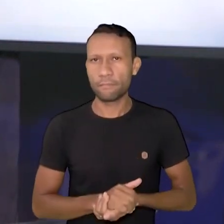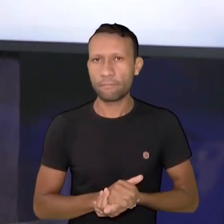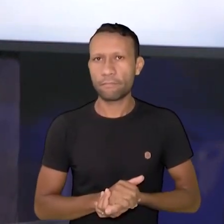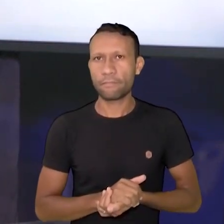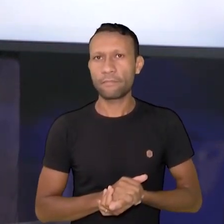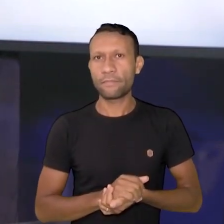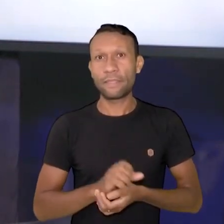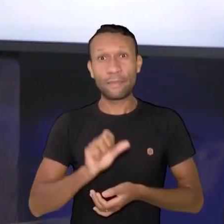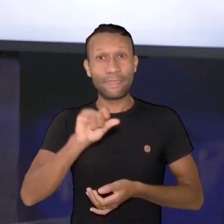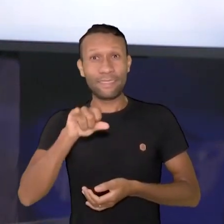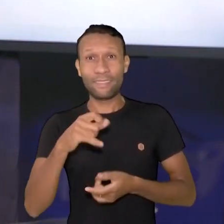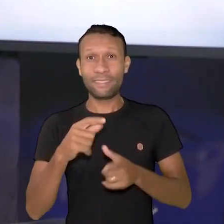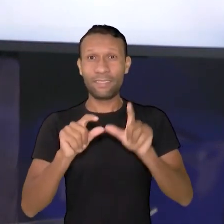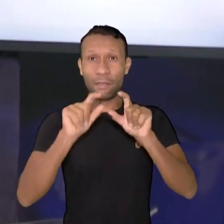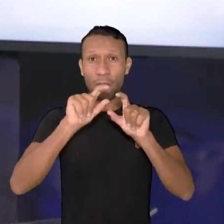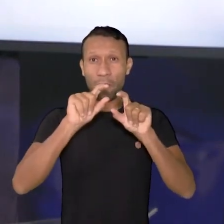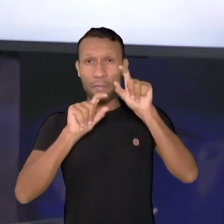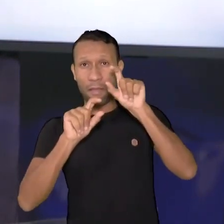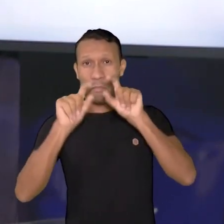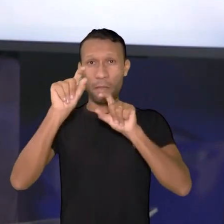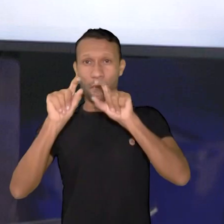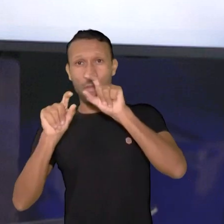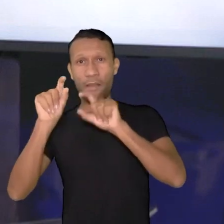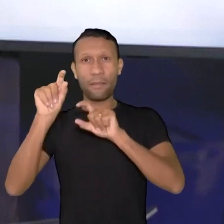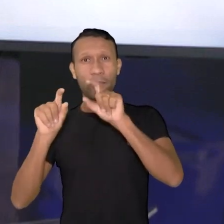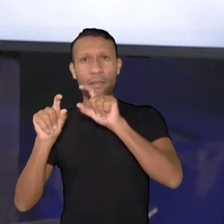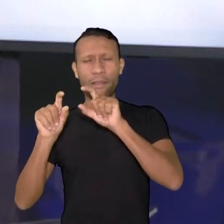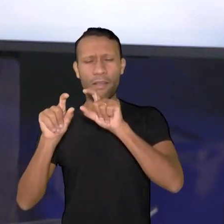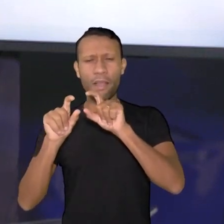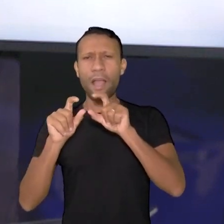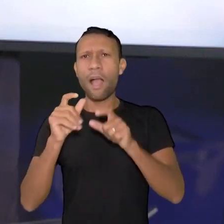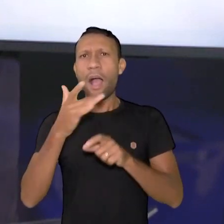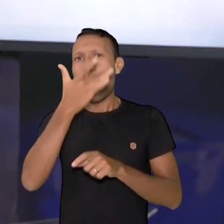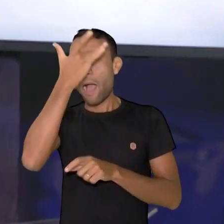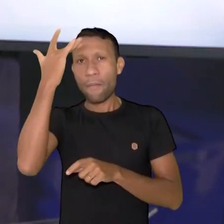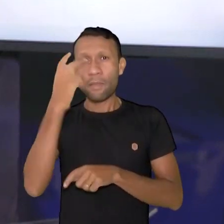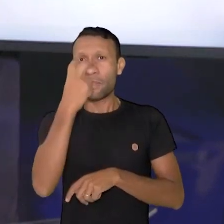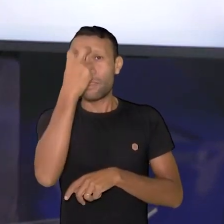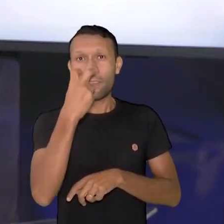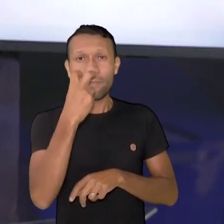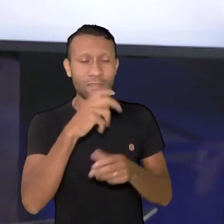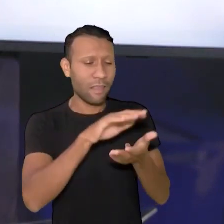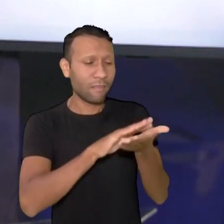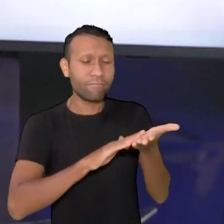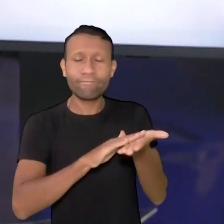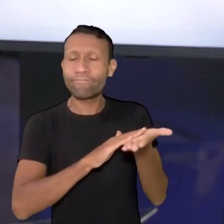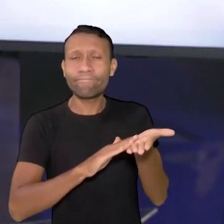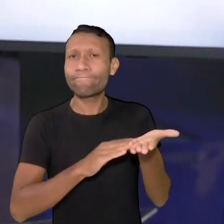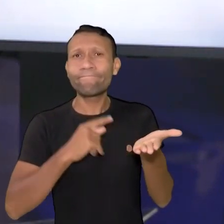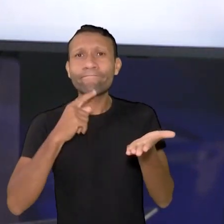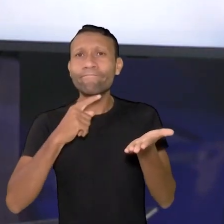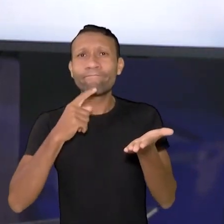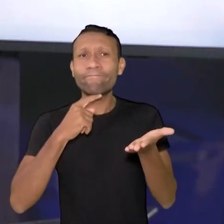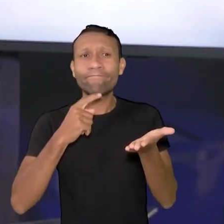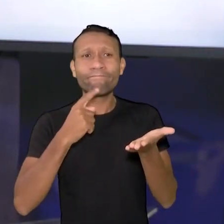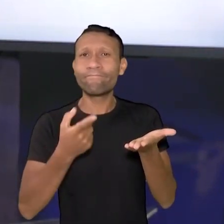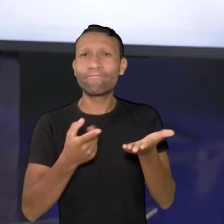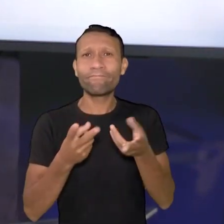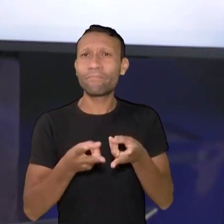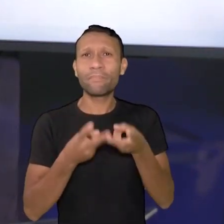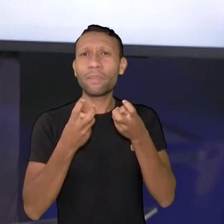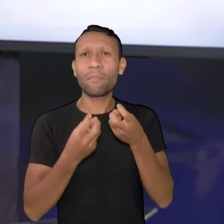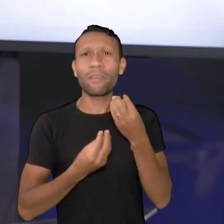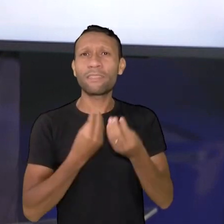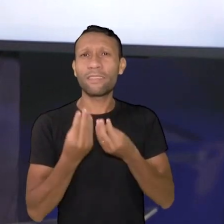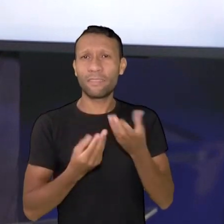botar subindo e descendo, a pessoa que ela é cega, ela não consegue perceber essa subida e descida que a gente tem. A gente não pode